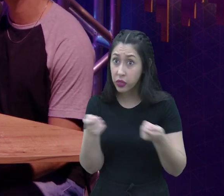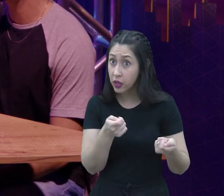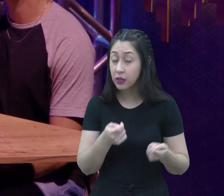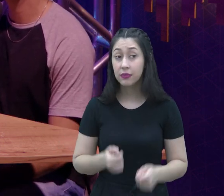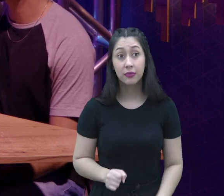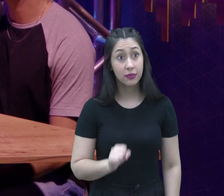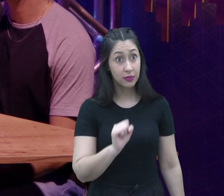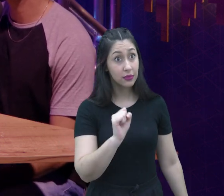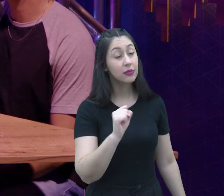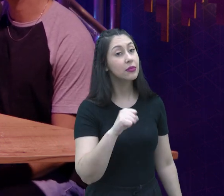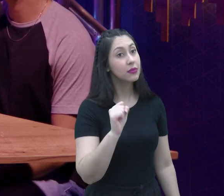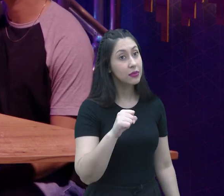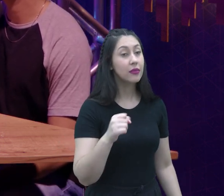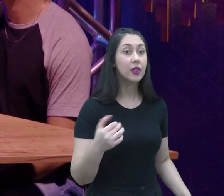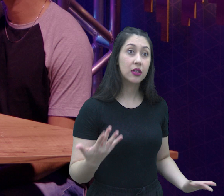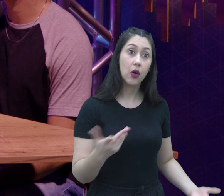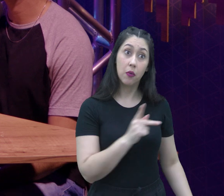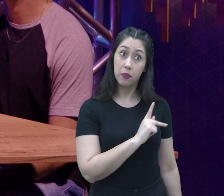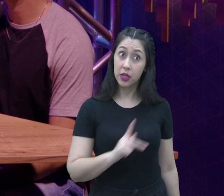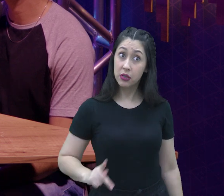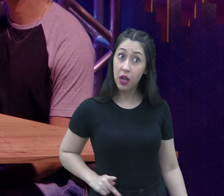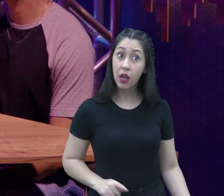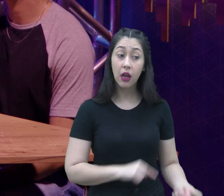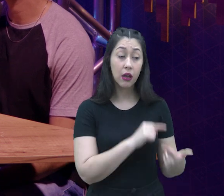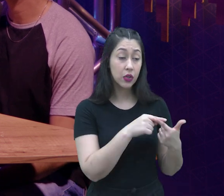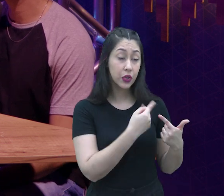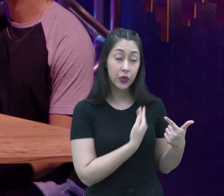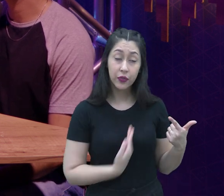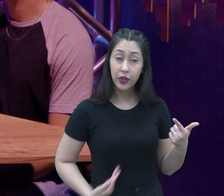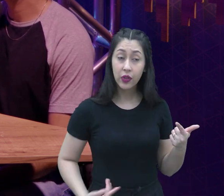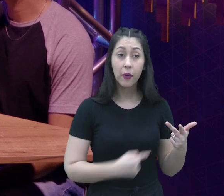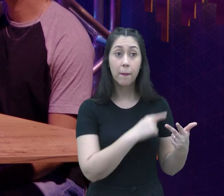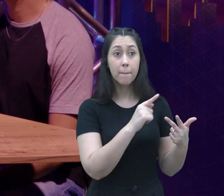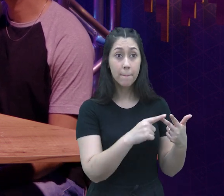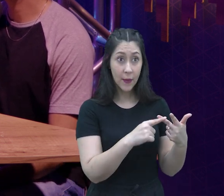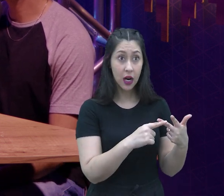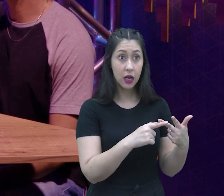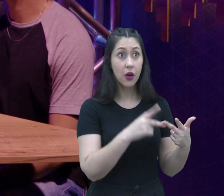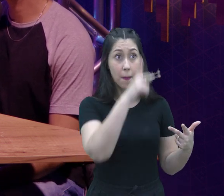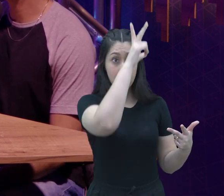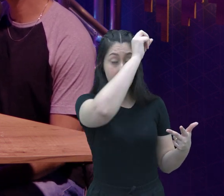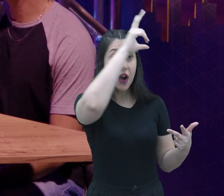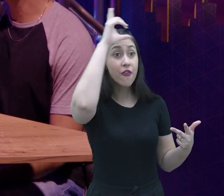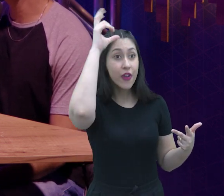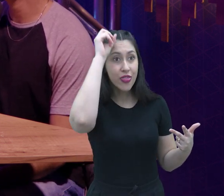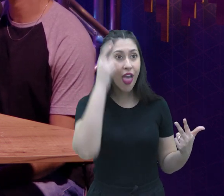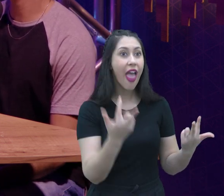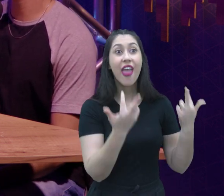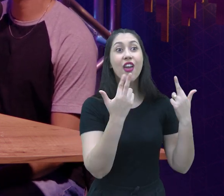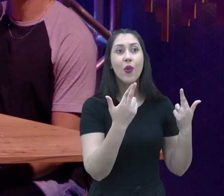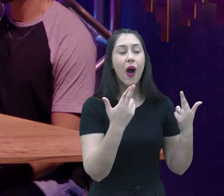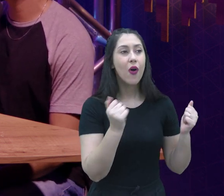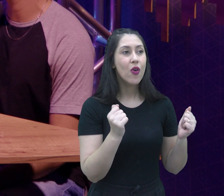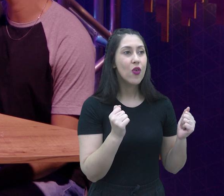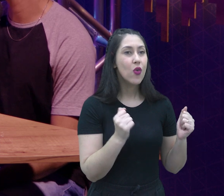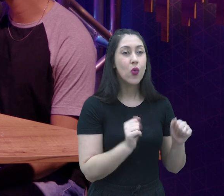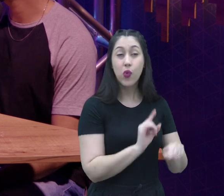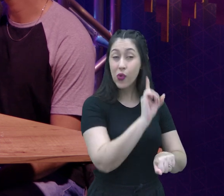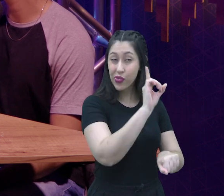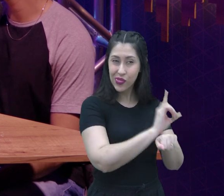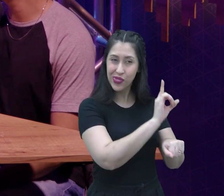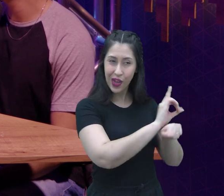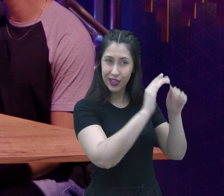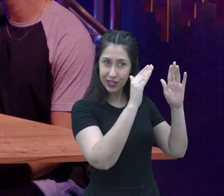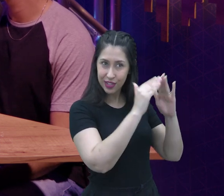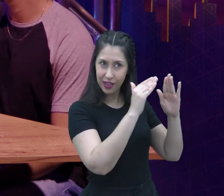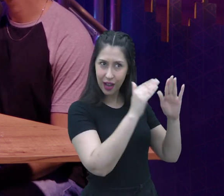mesmo. Perfeito. O presidente, o governador, o prefeito faz essa função de ser um grande dono de casa, né? Exatamente. Então, vê